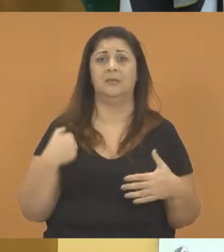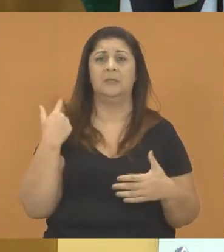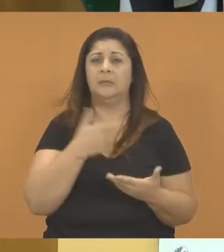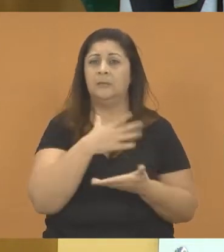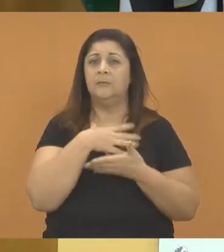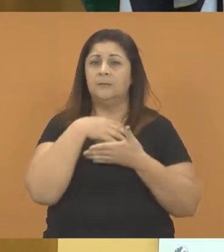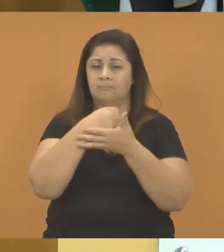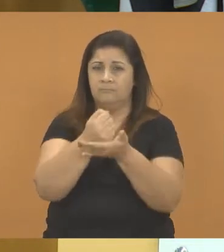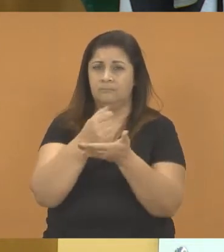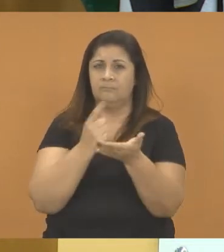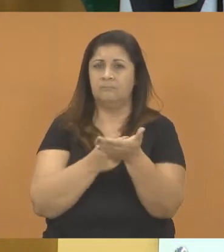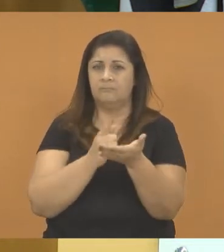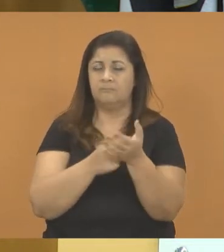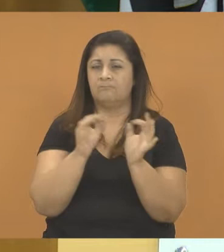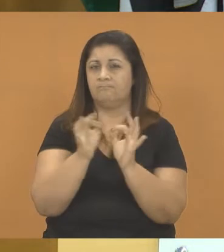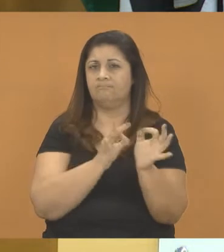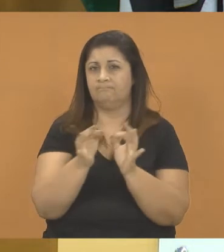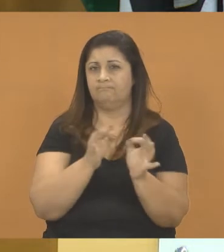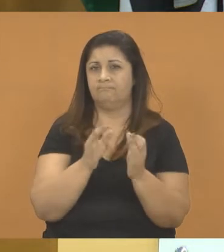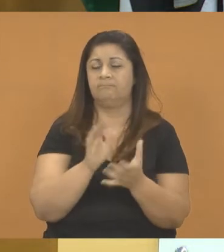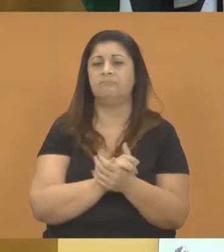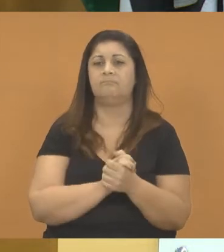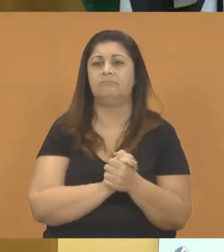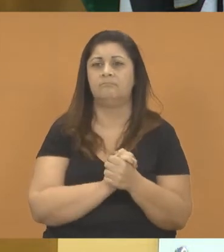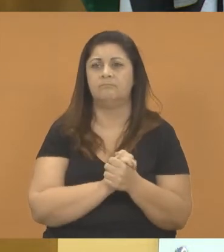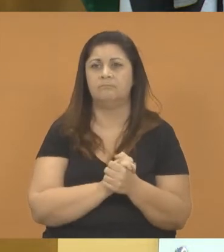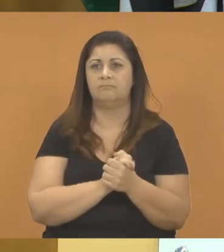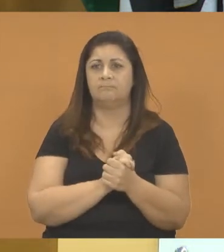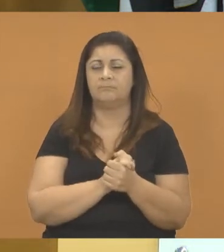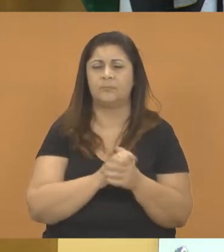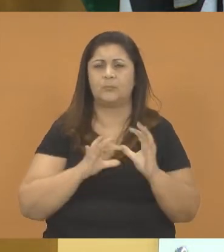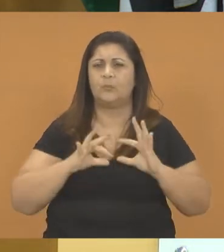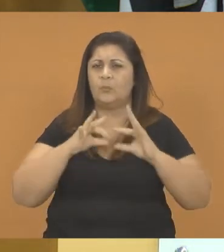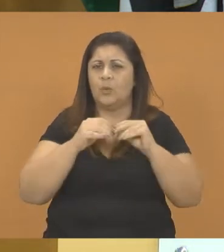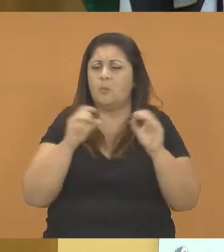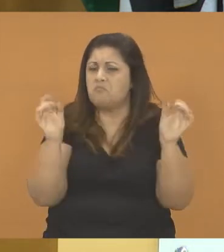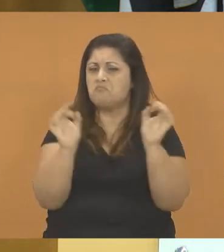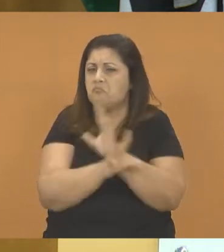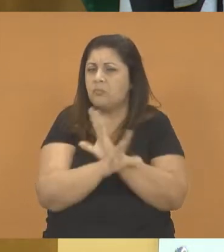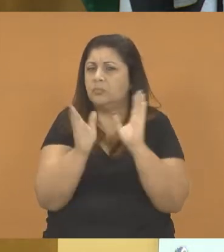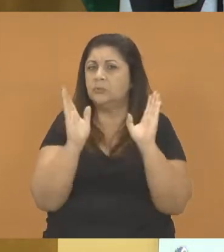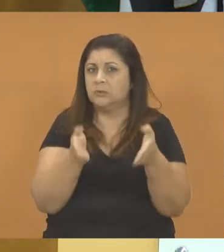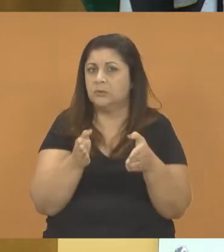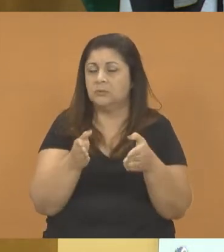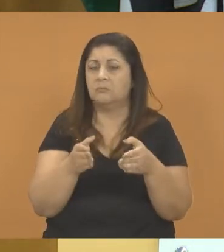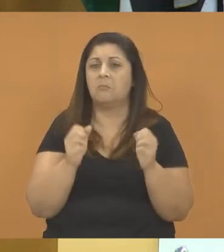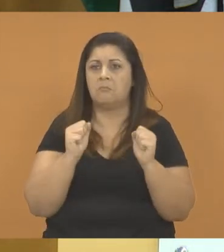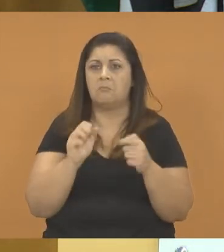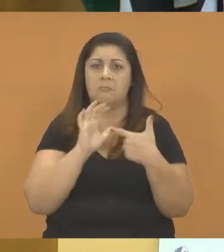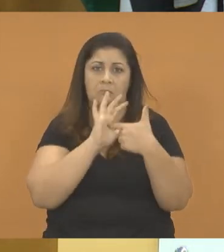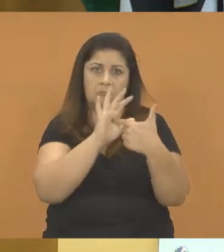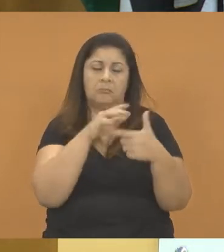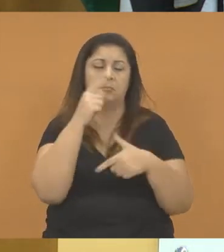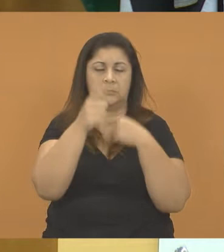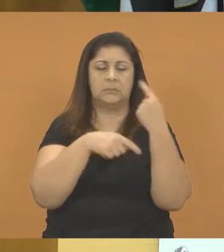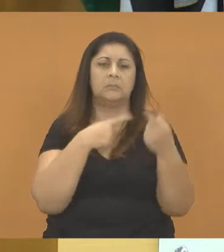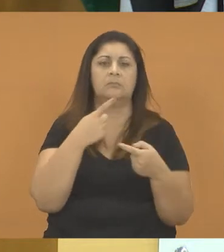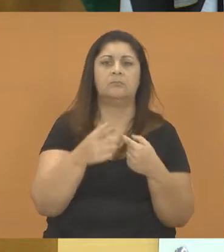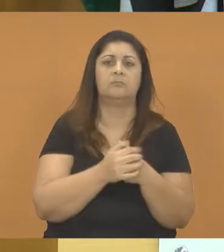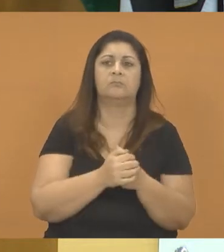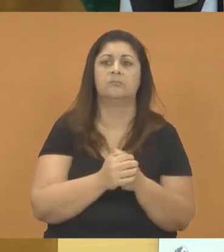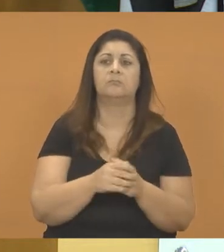a ele a gente pegou lá com elizete lá nossa casa o projeto tudo pronto depois a gente pode disponibilizar o que será contemplado e